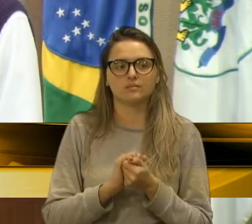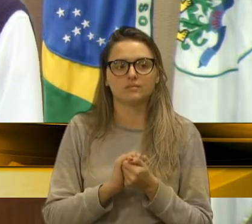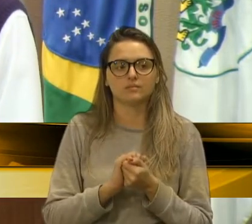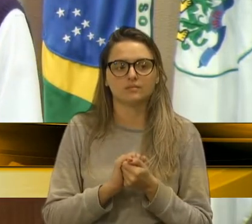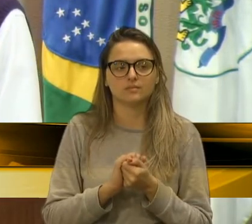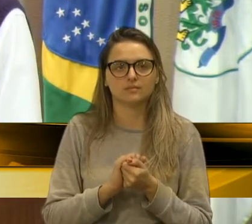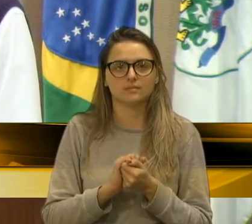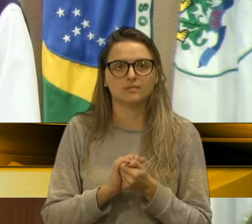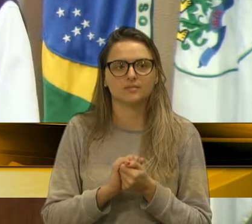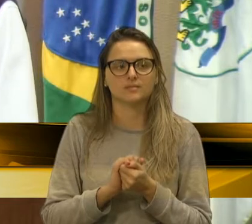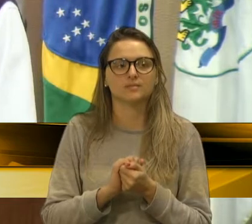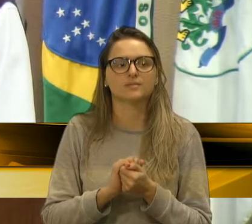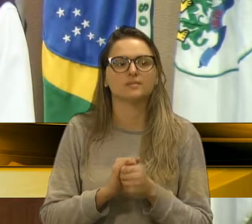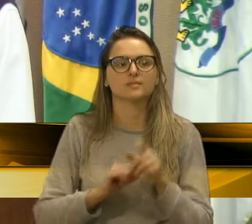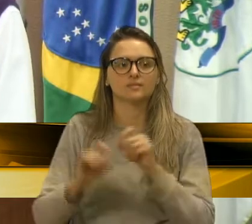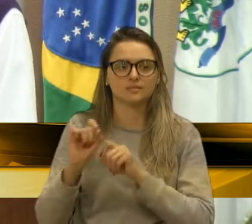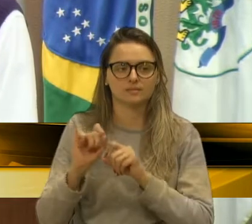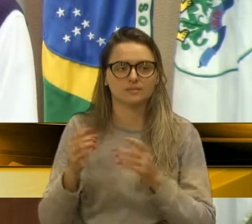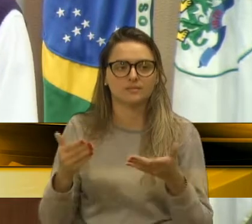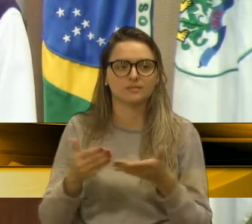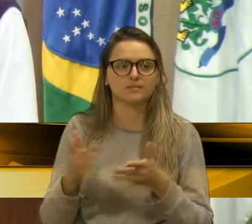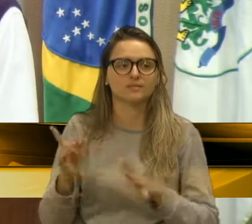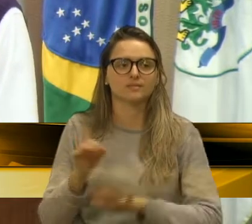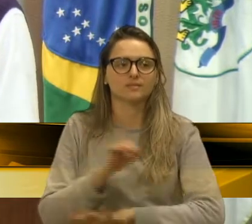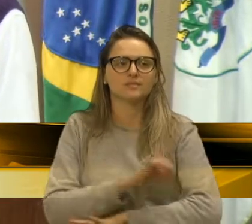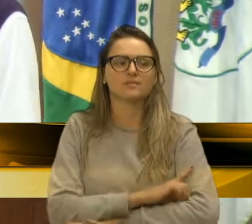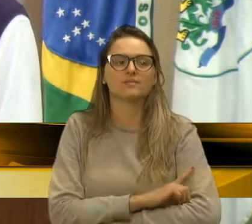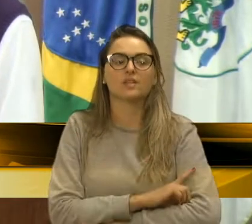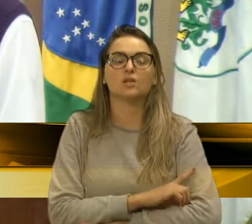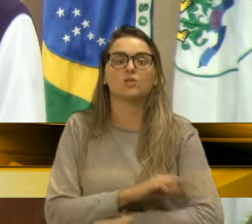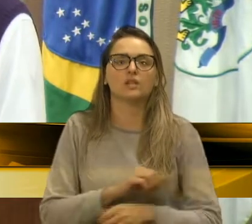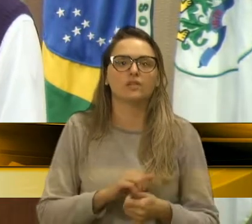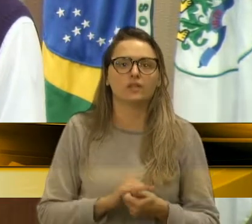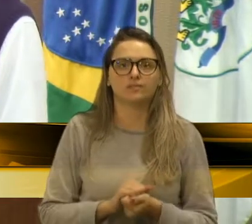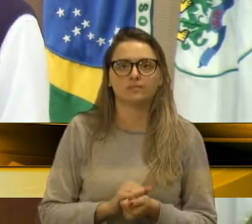agentes. Hoje em dia, não podemos permitir